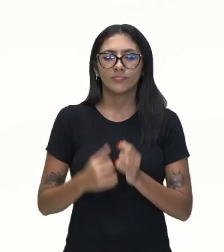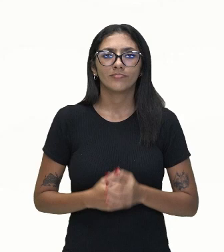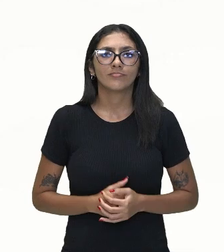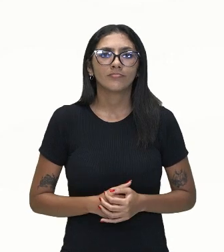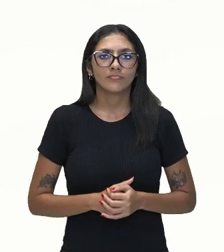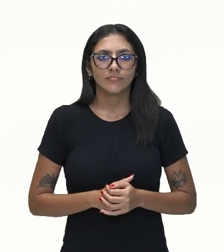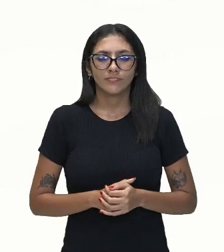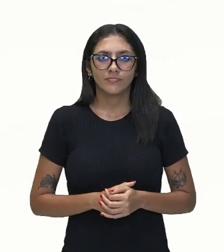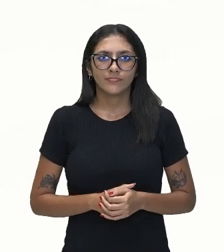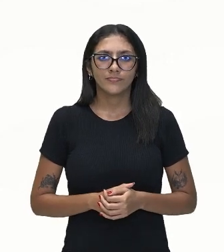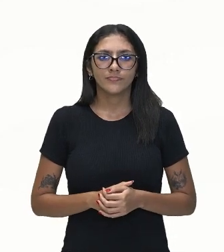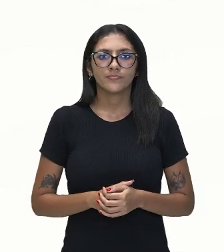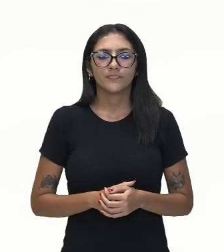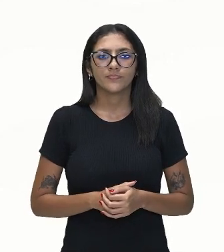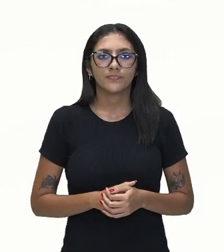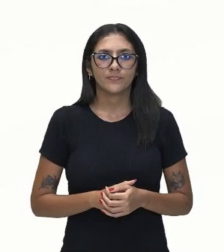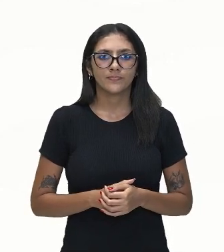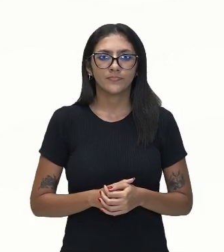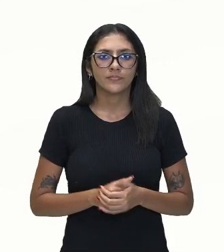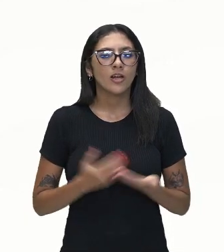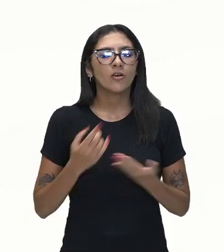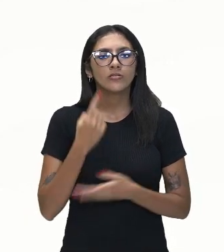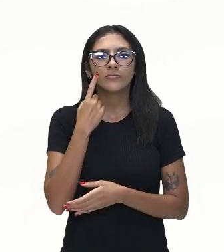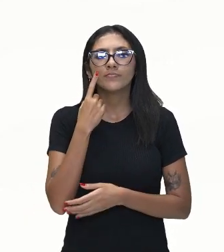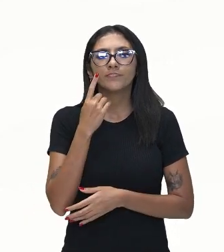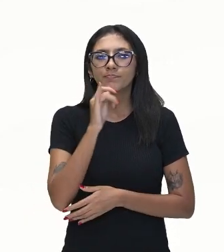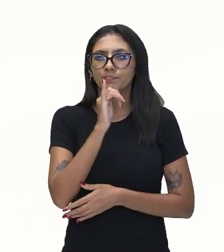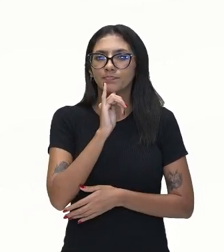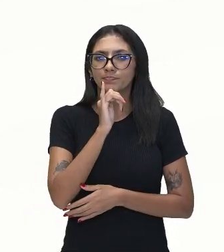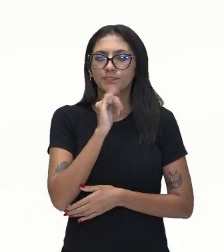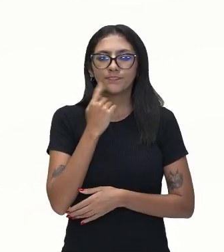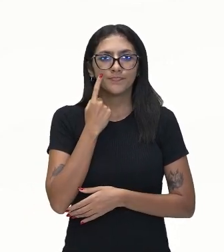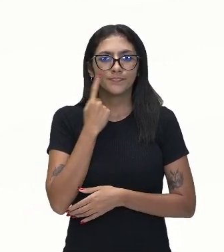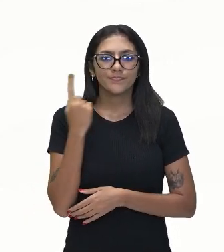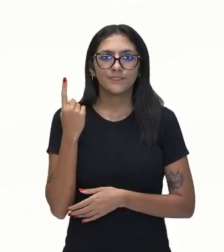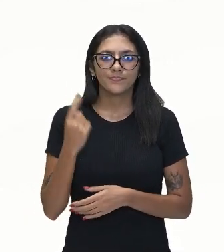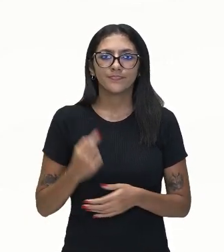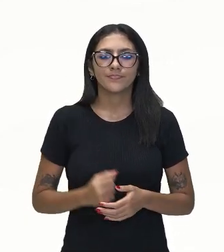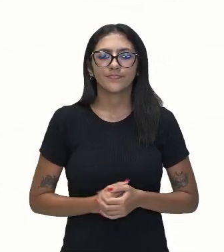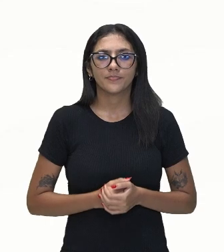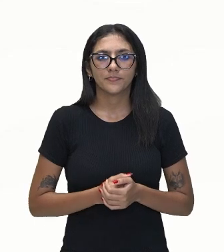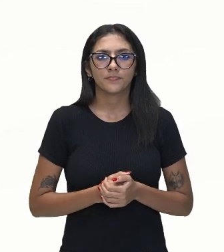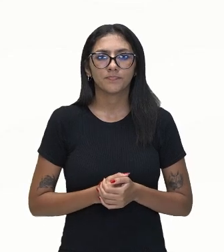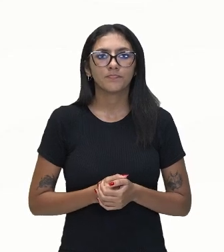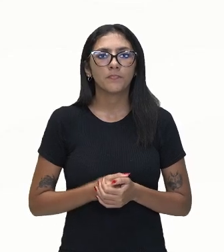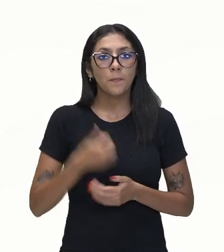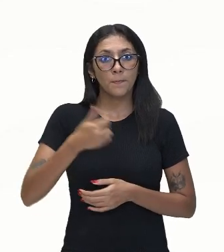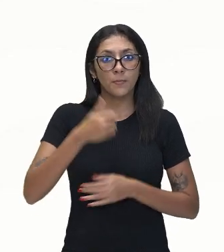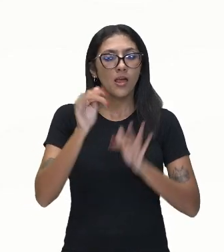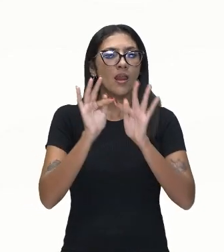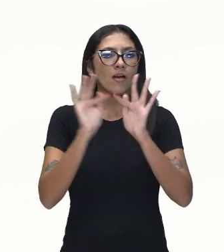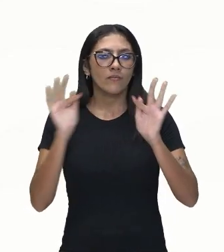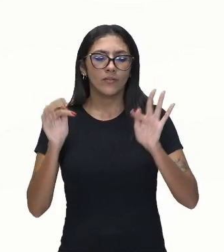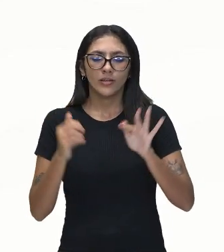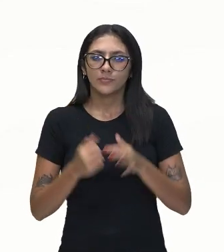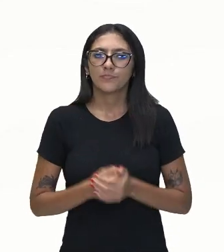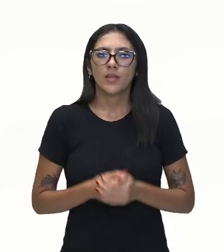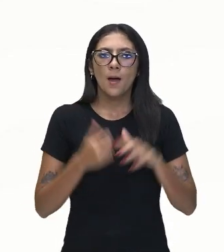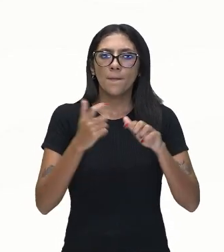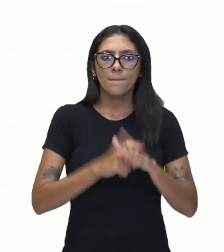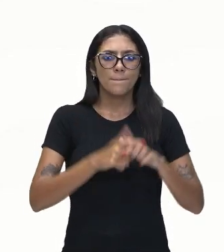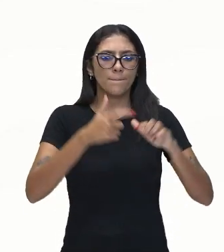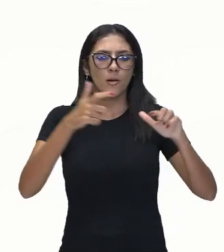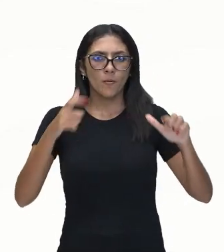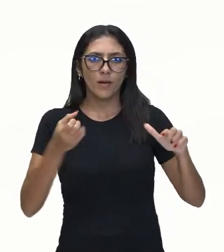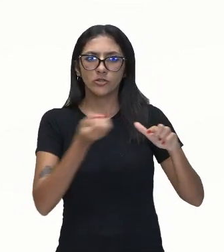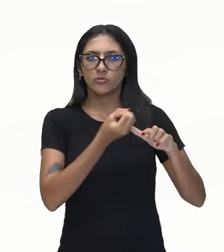bem, vamos ver então os exemplos. Eu tenho aqui, a maior parte dos funcionários